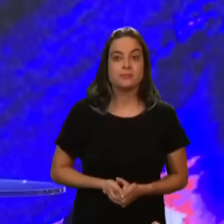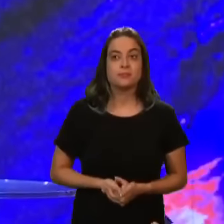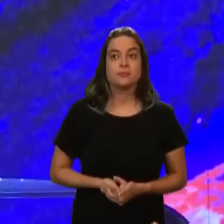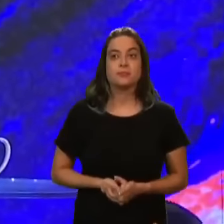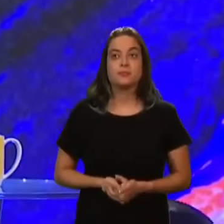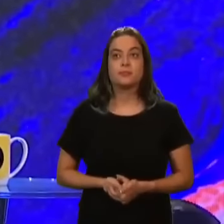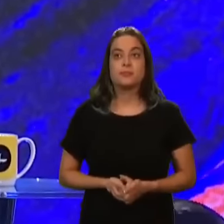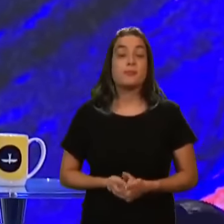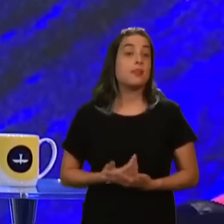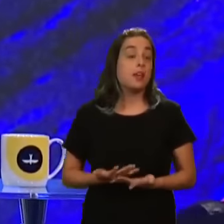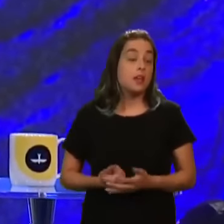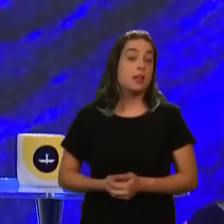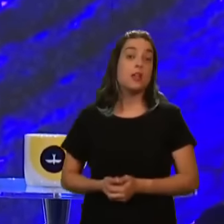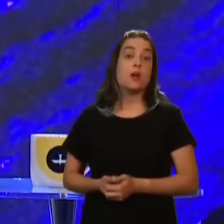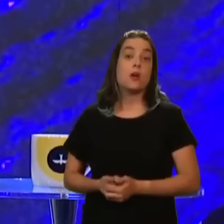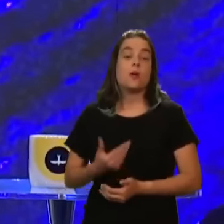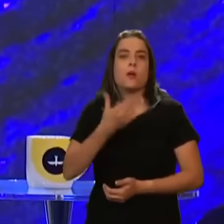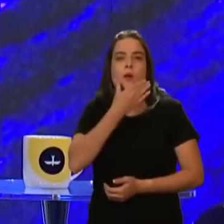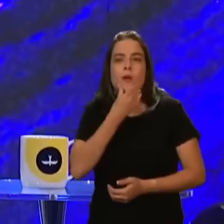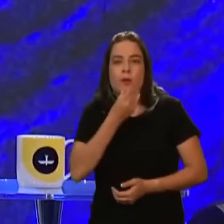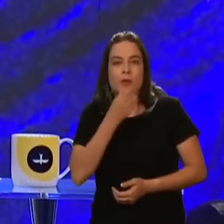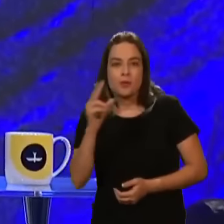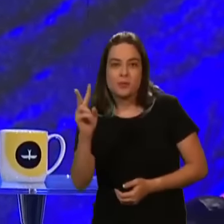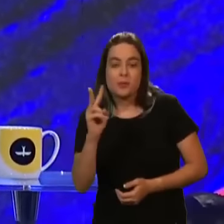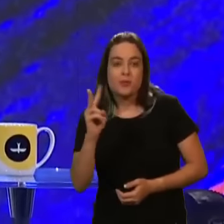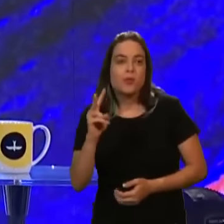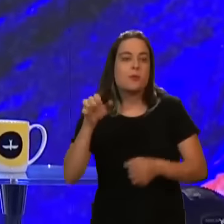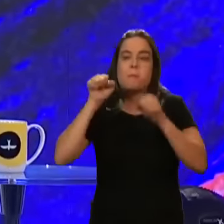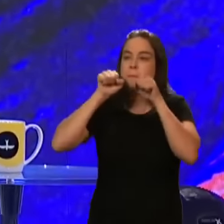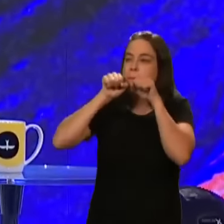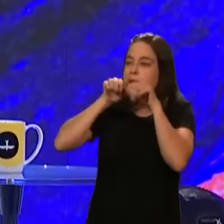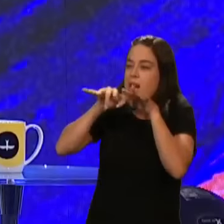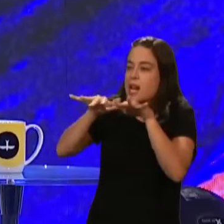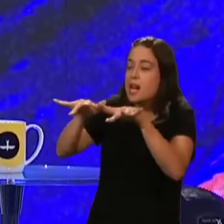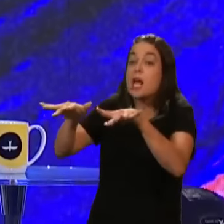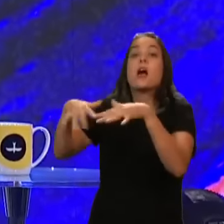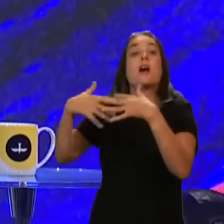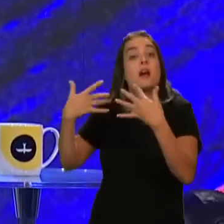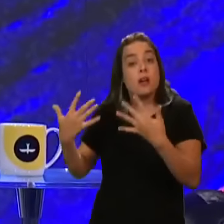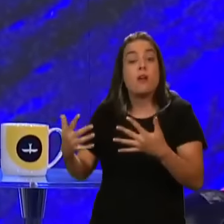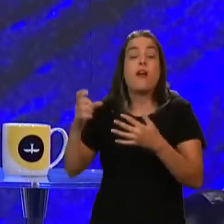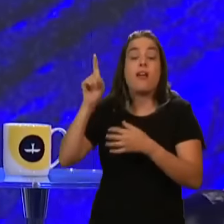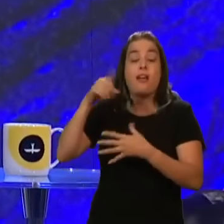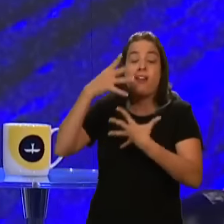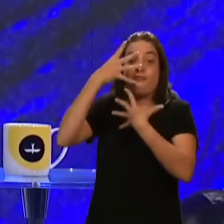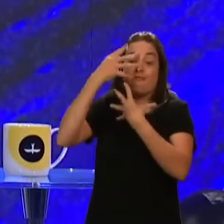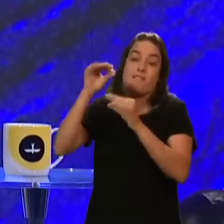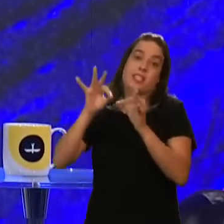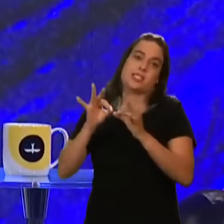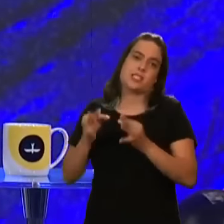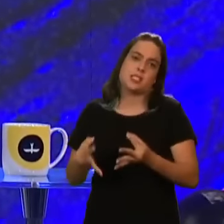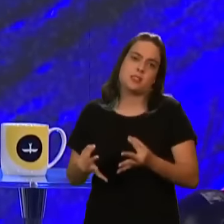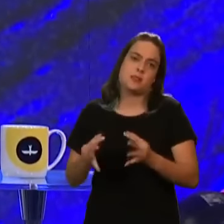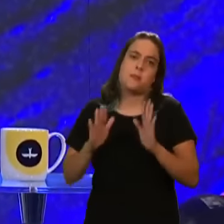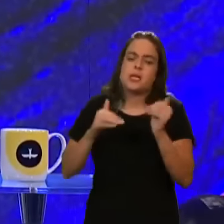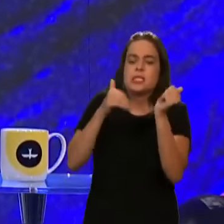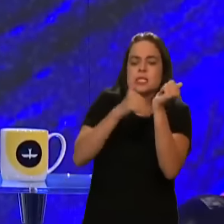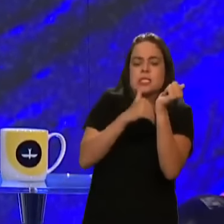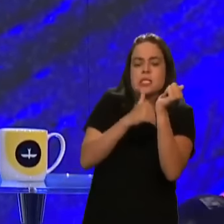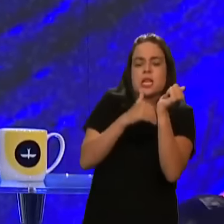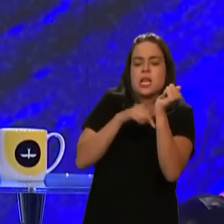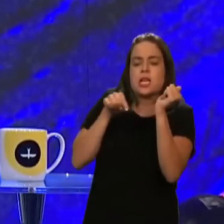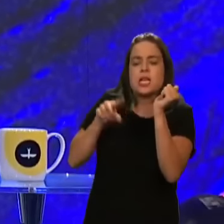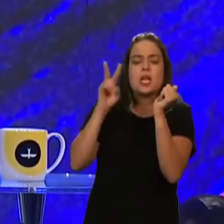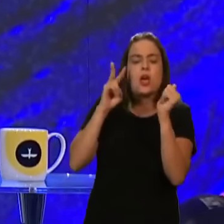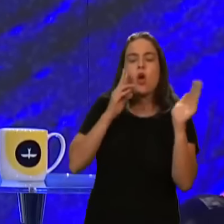Eles saíram contando a notícia para todo mundo. Isso é gente que tem uma fé simples. O segredo dessa história, gente, é fé simples